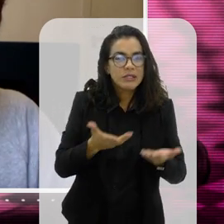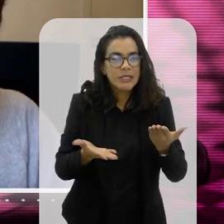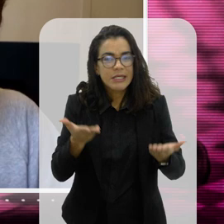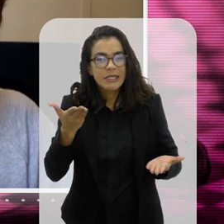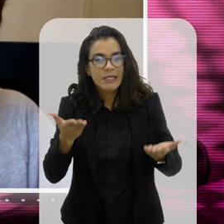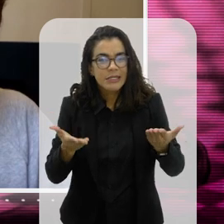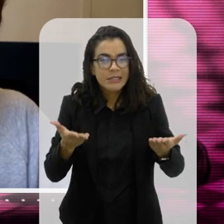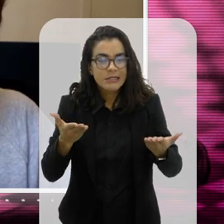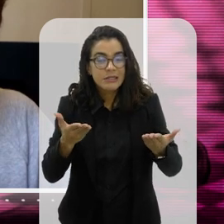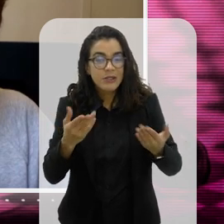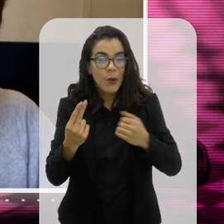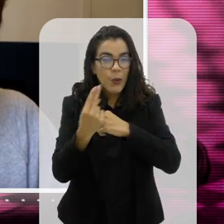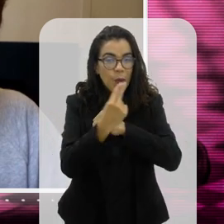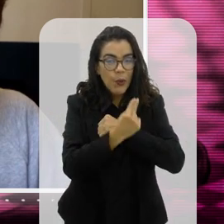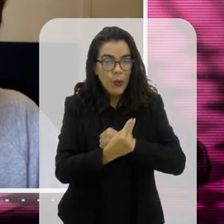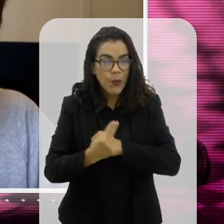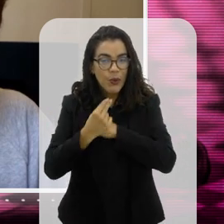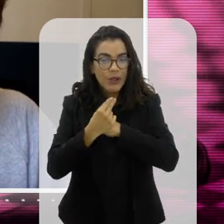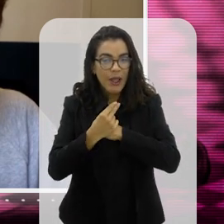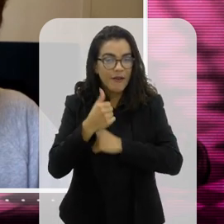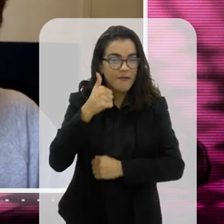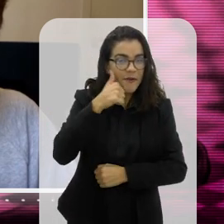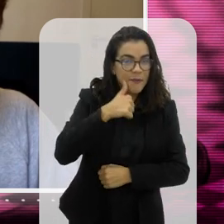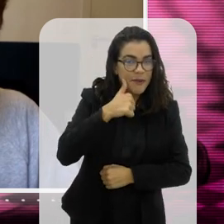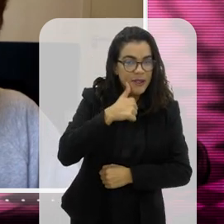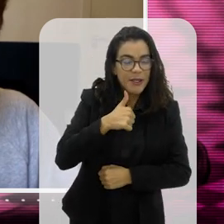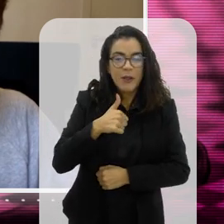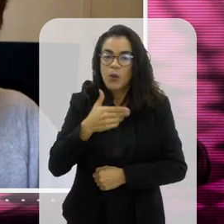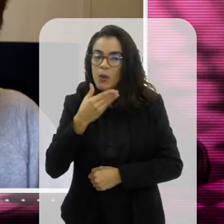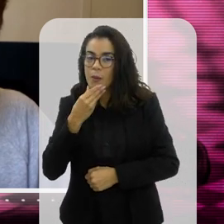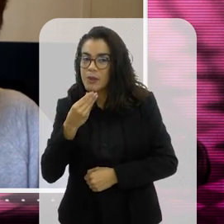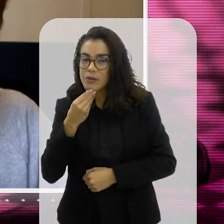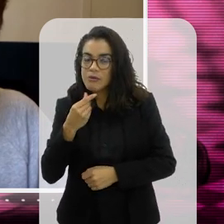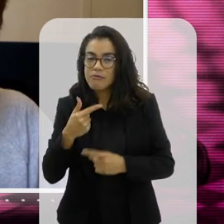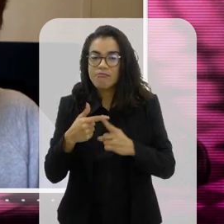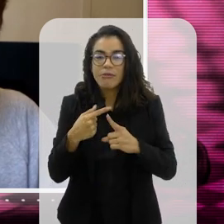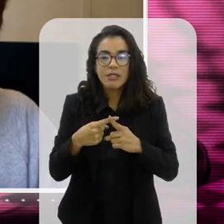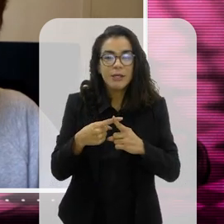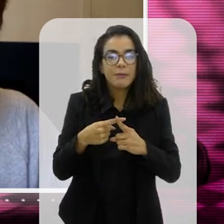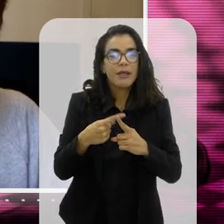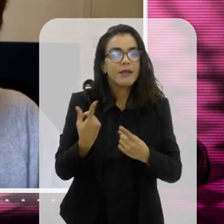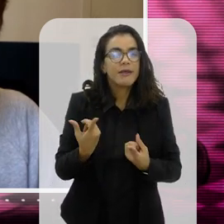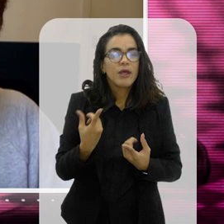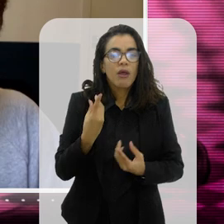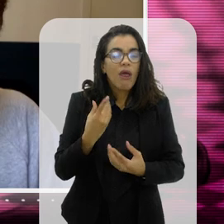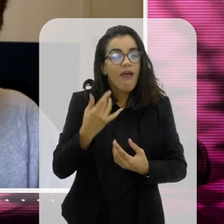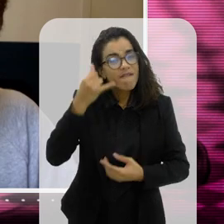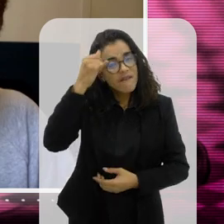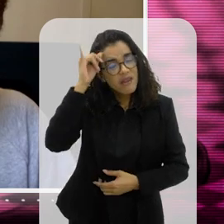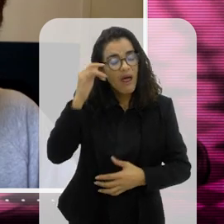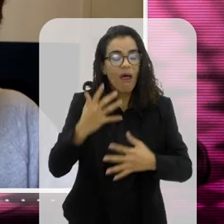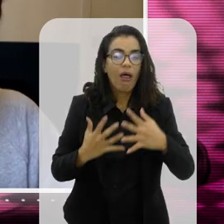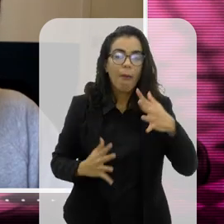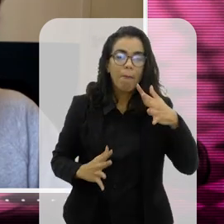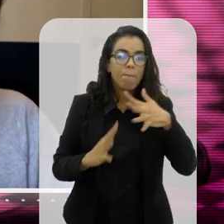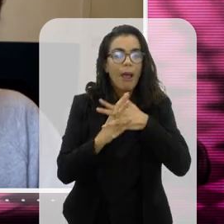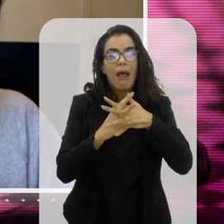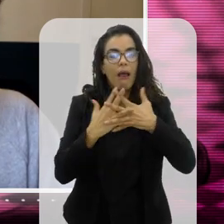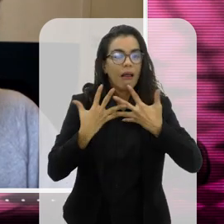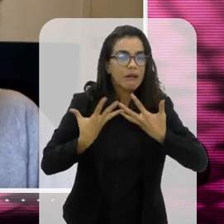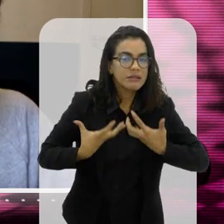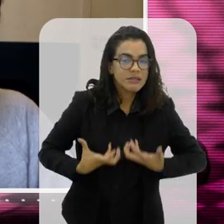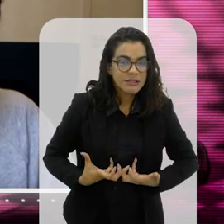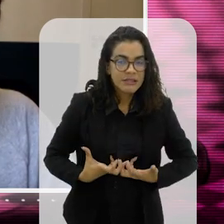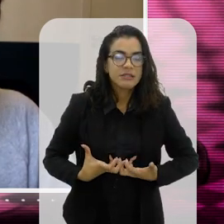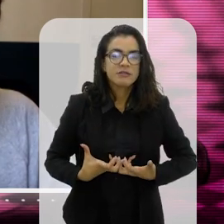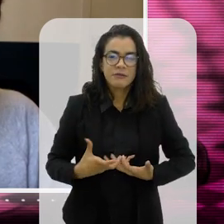os cuidados femininos, os cuidados masculinos, mas ninguém ficar sobrecarregado. Você vinha falando sobre